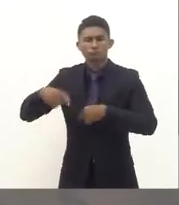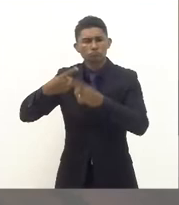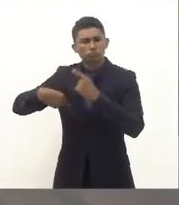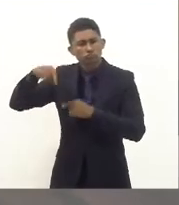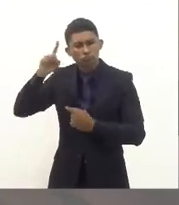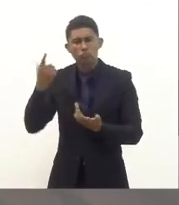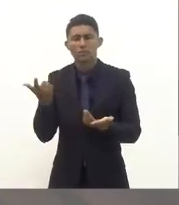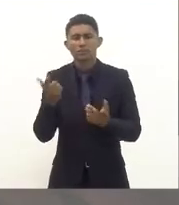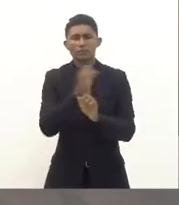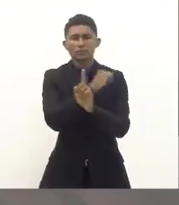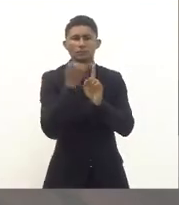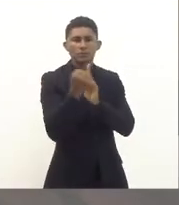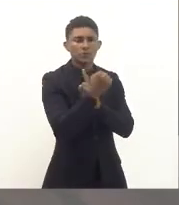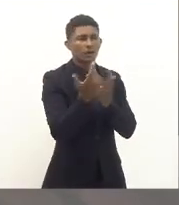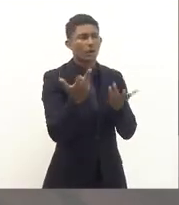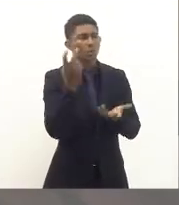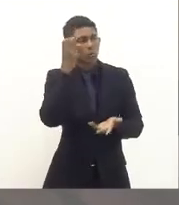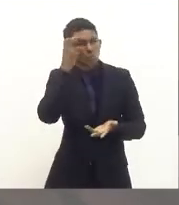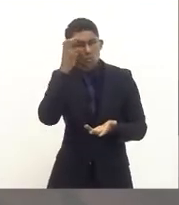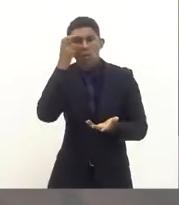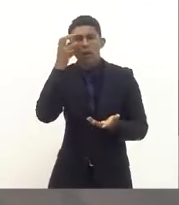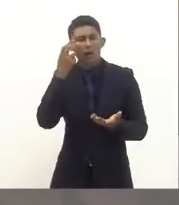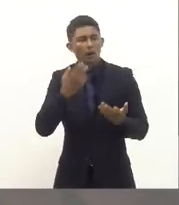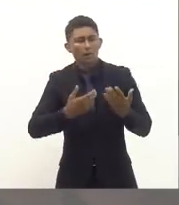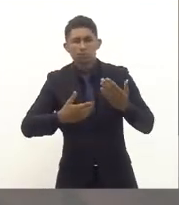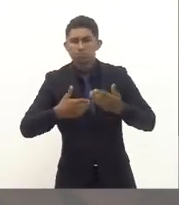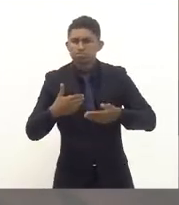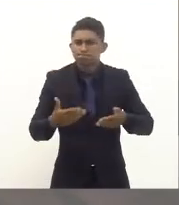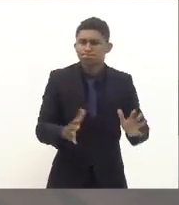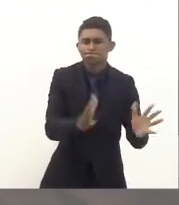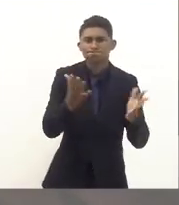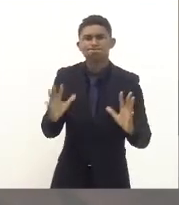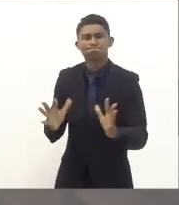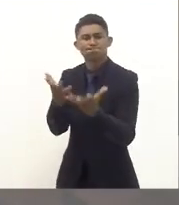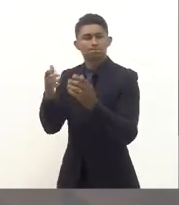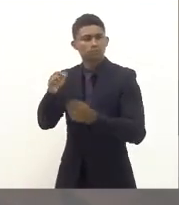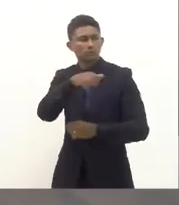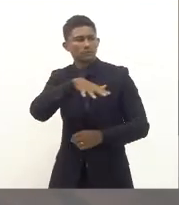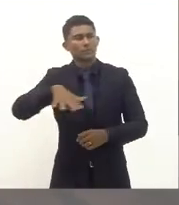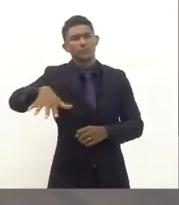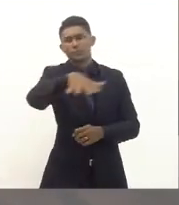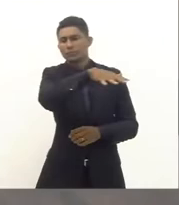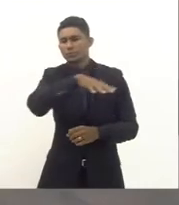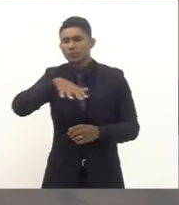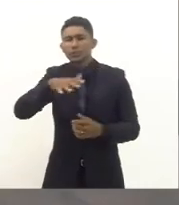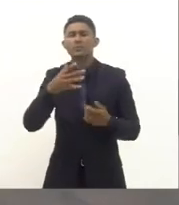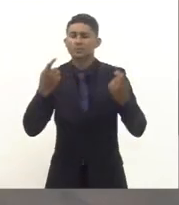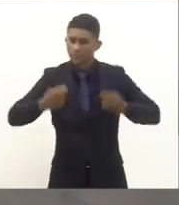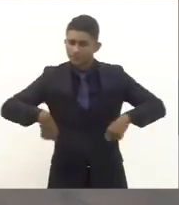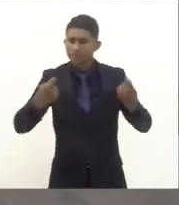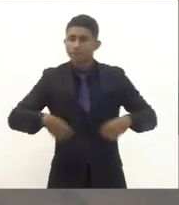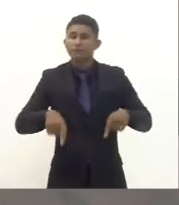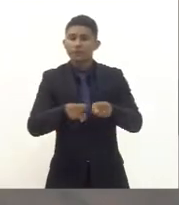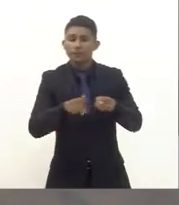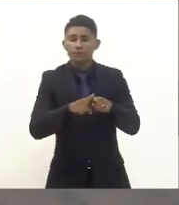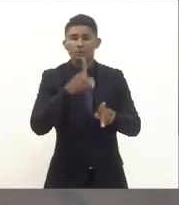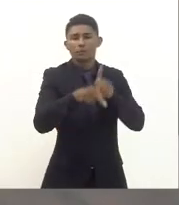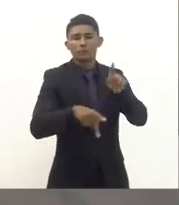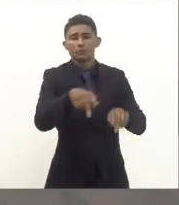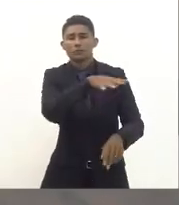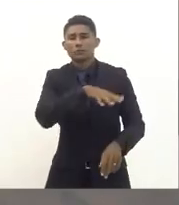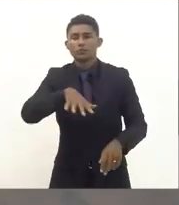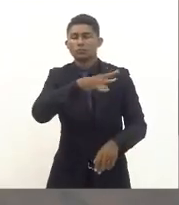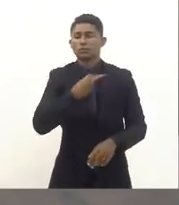cultural nas áreas de especial interesse social e que a gente possa garantir o cuidado com a vida da população